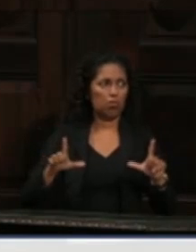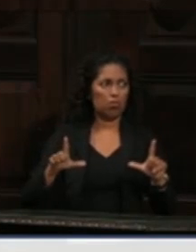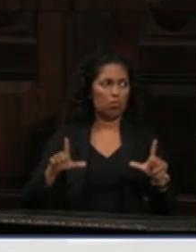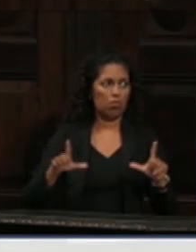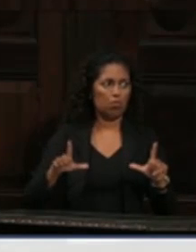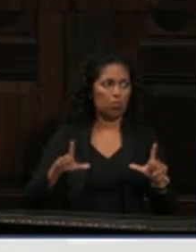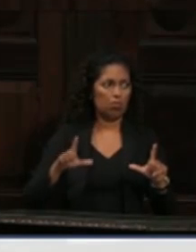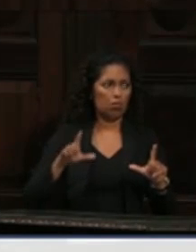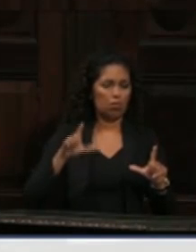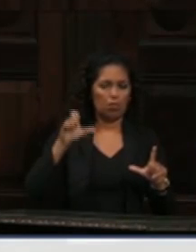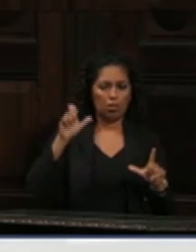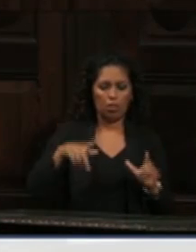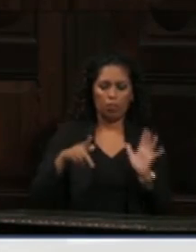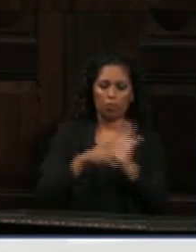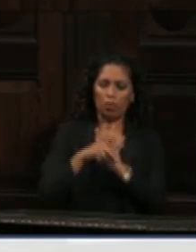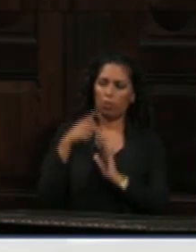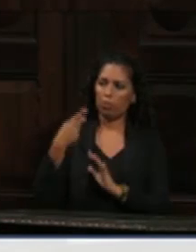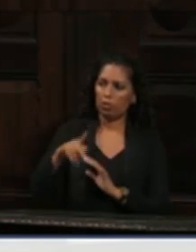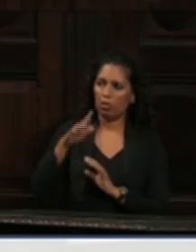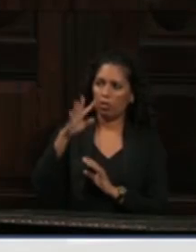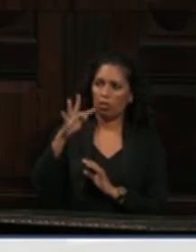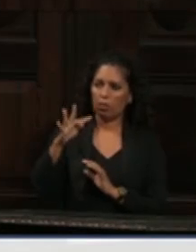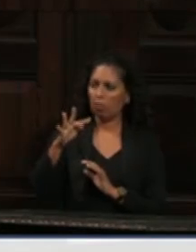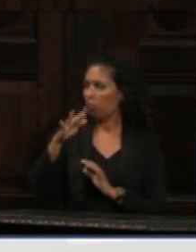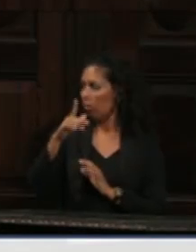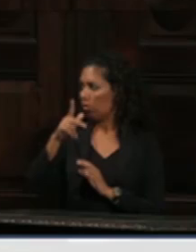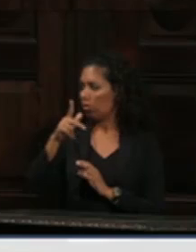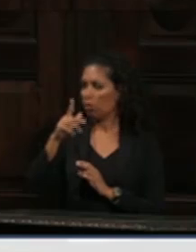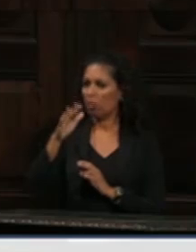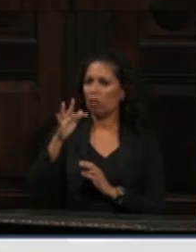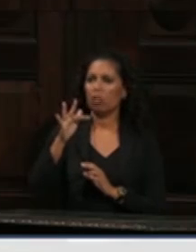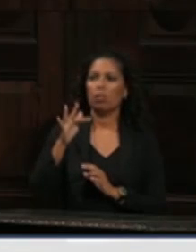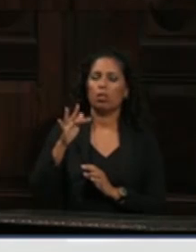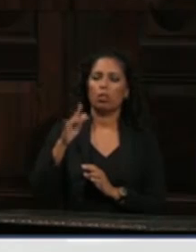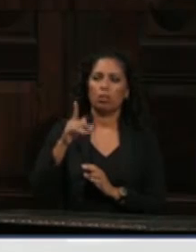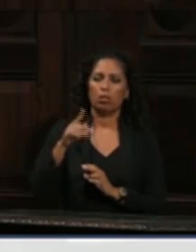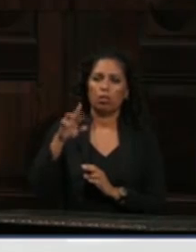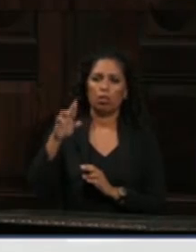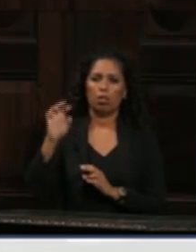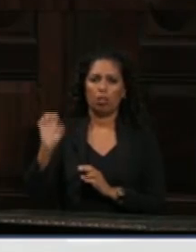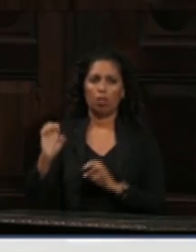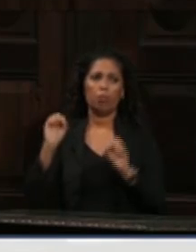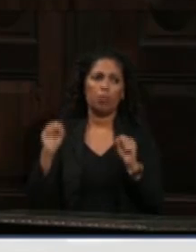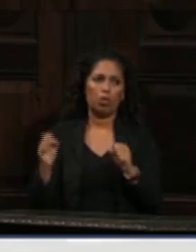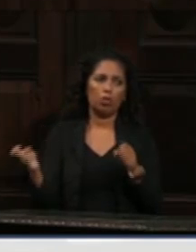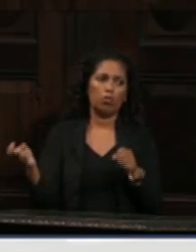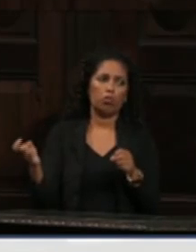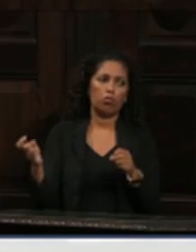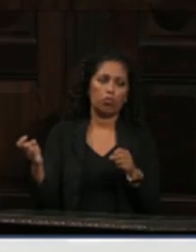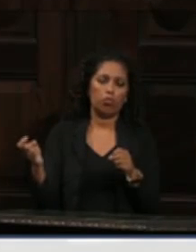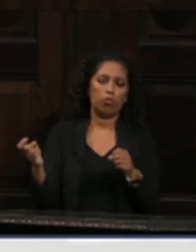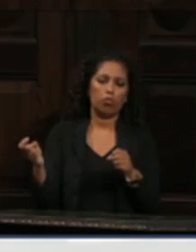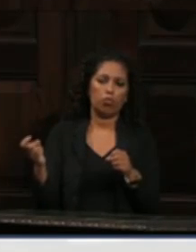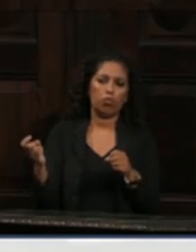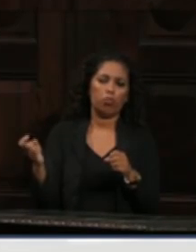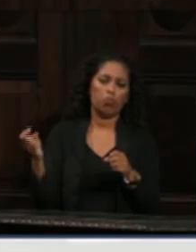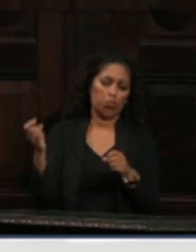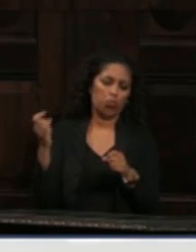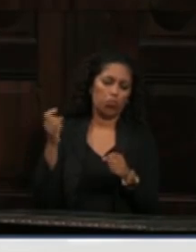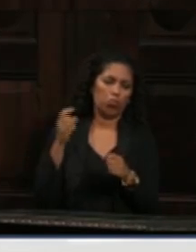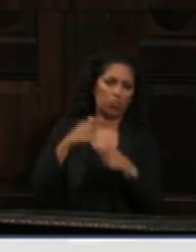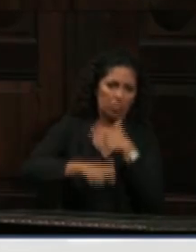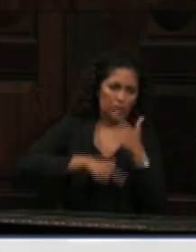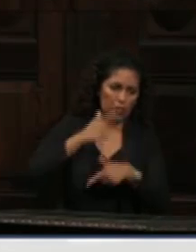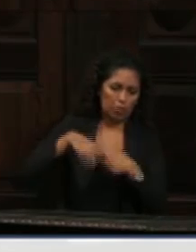do TRE dizendo que o cidadão foi eleito com tantos mil votos